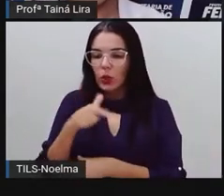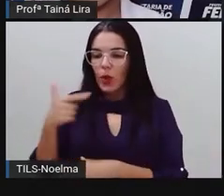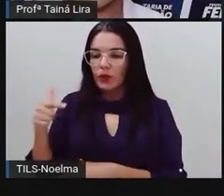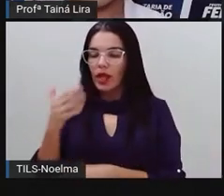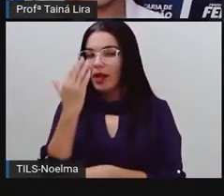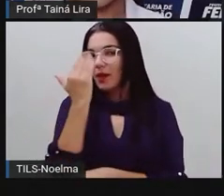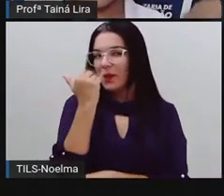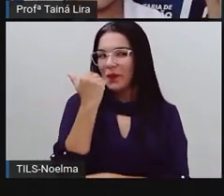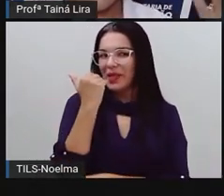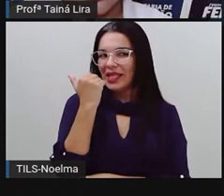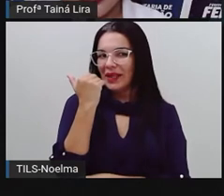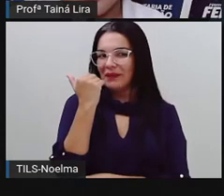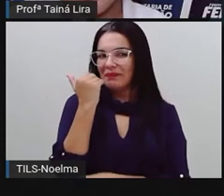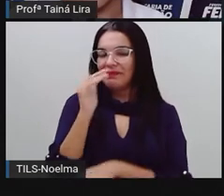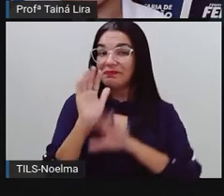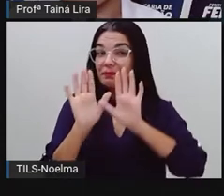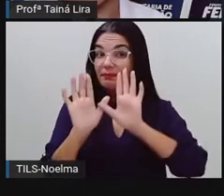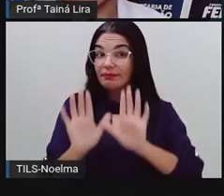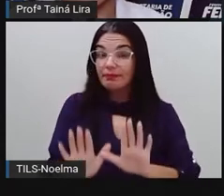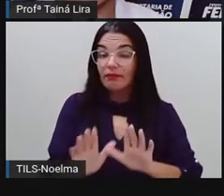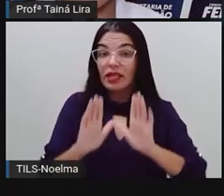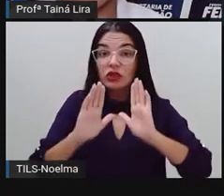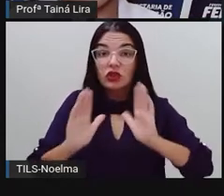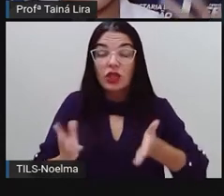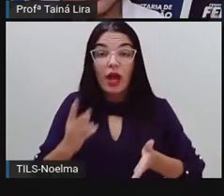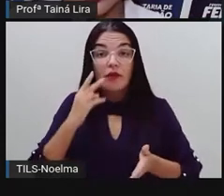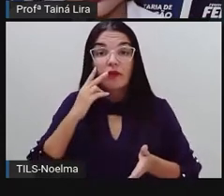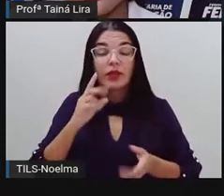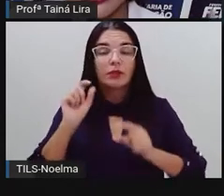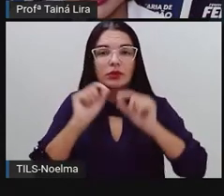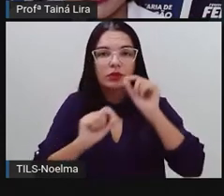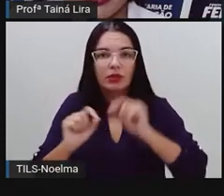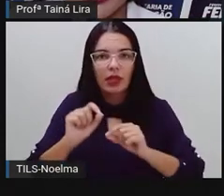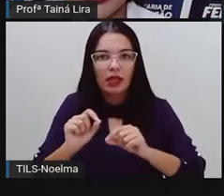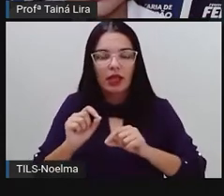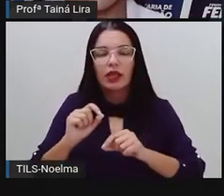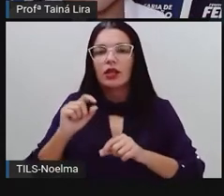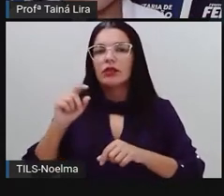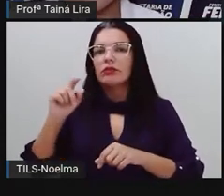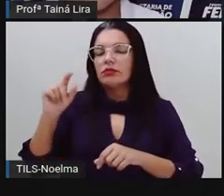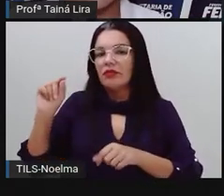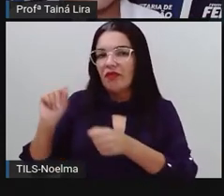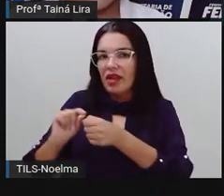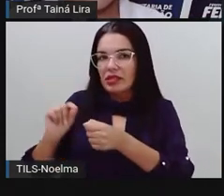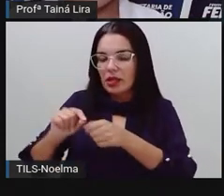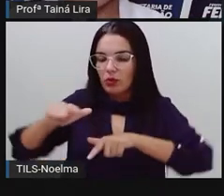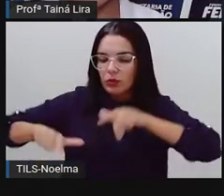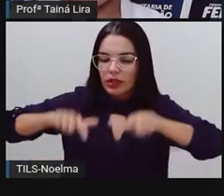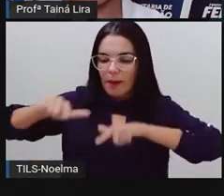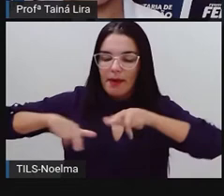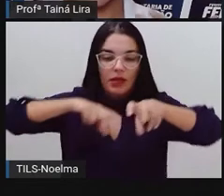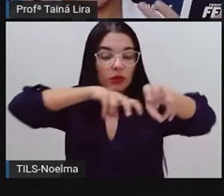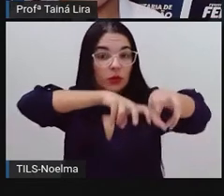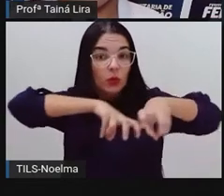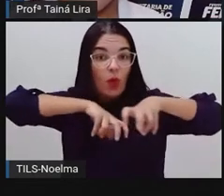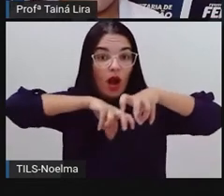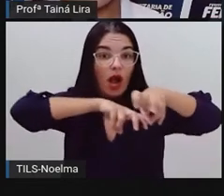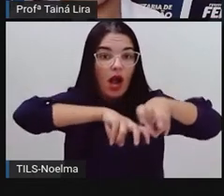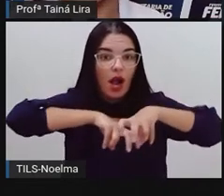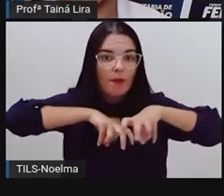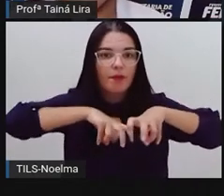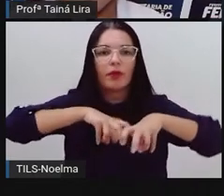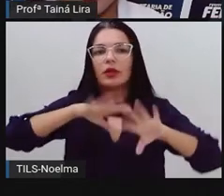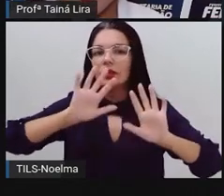que é muito comum a prática aí da Agricultura no campo certo então é muito comum a gente